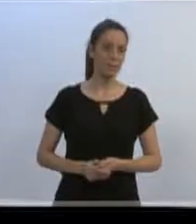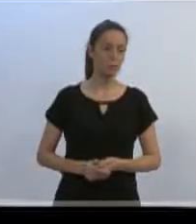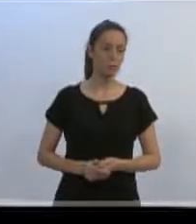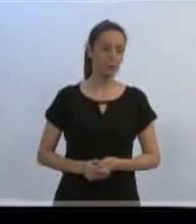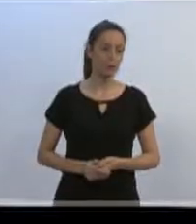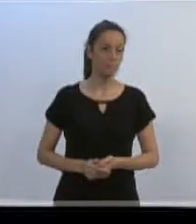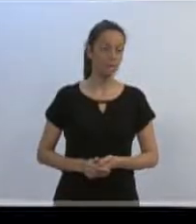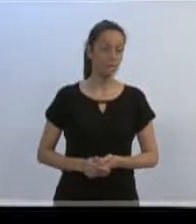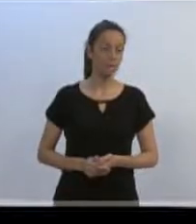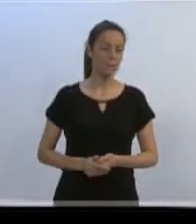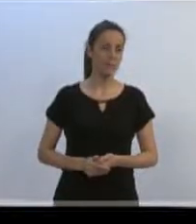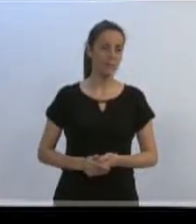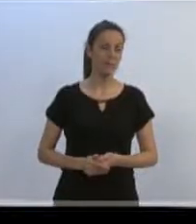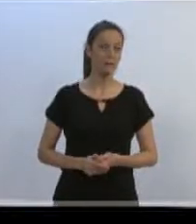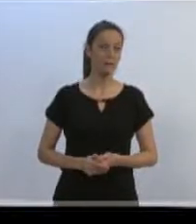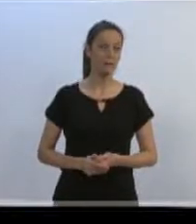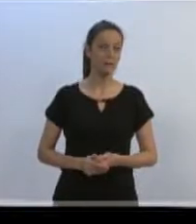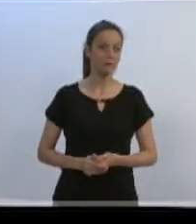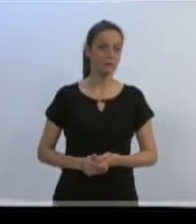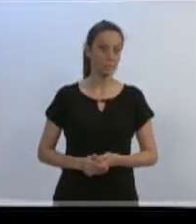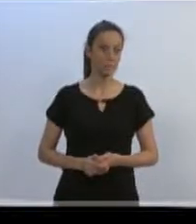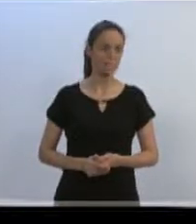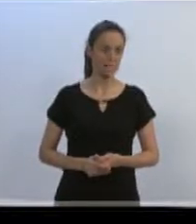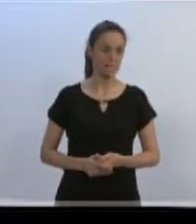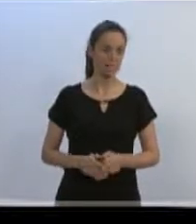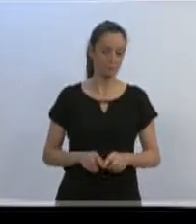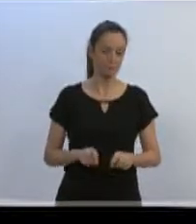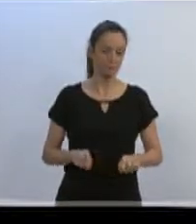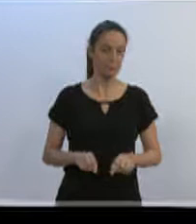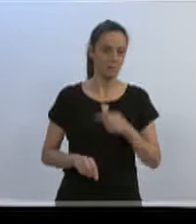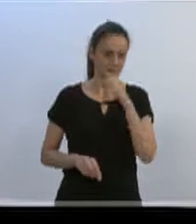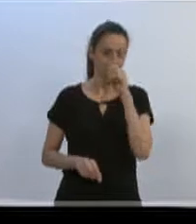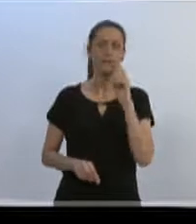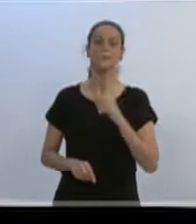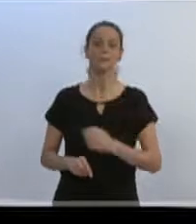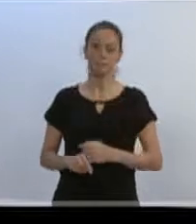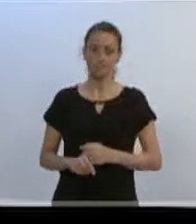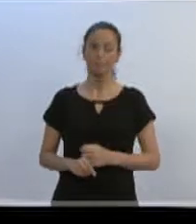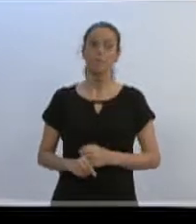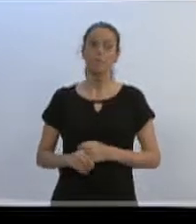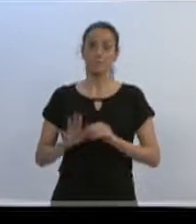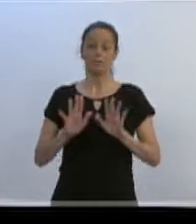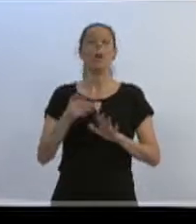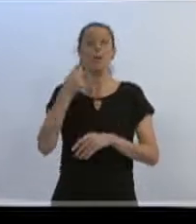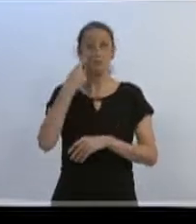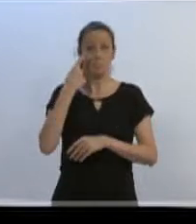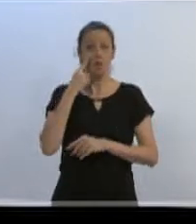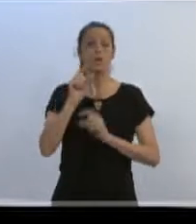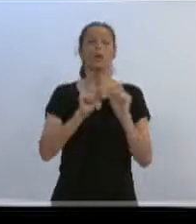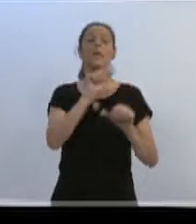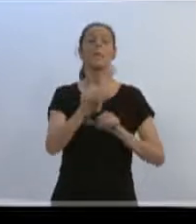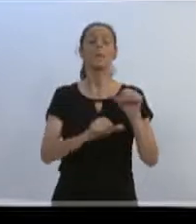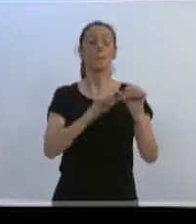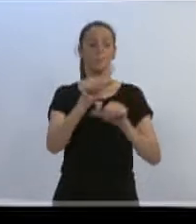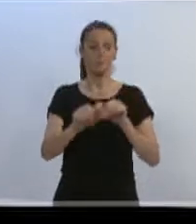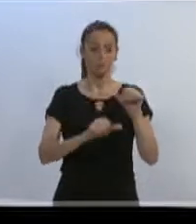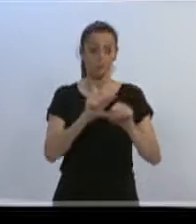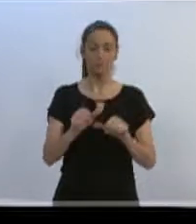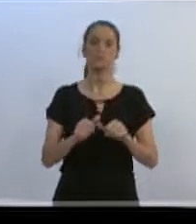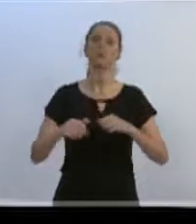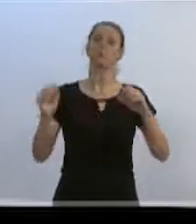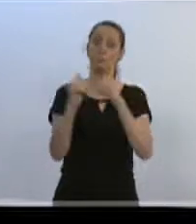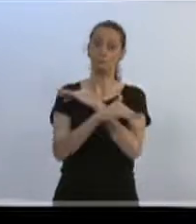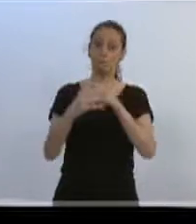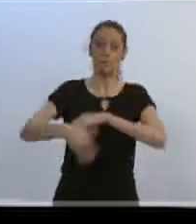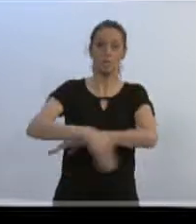o projeto já está pronto eles vão estar dando uma modificada no trânsito